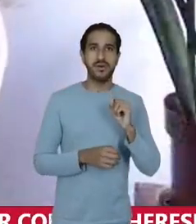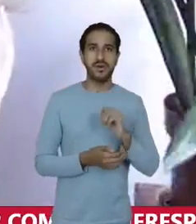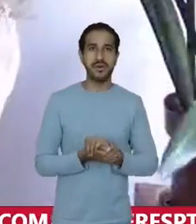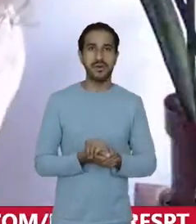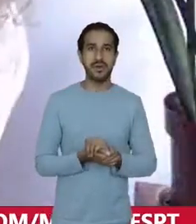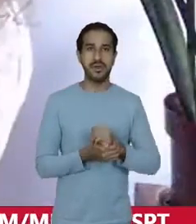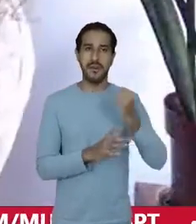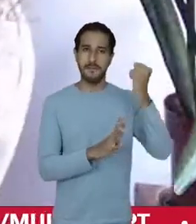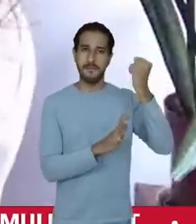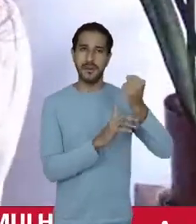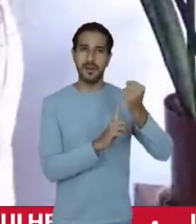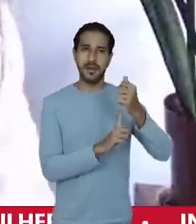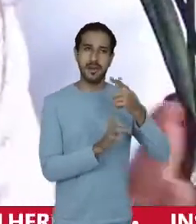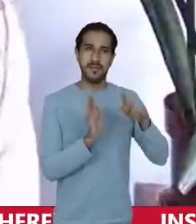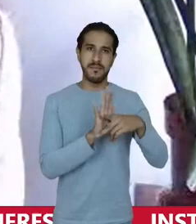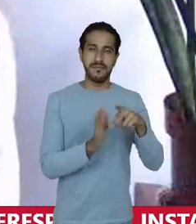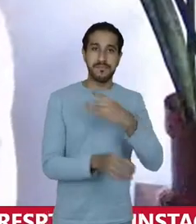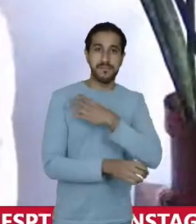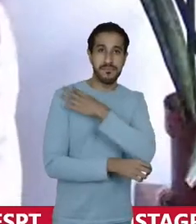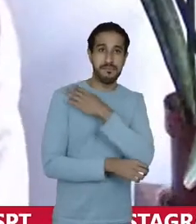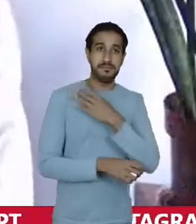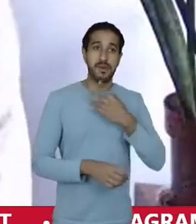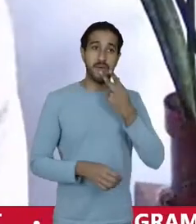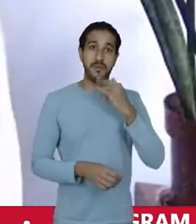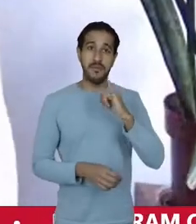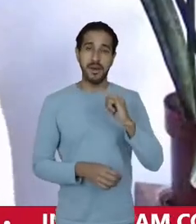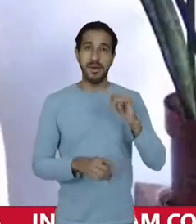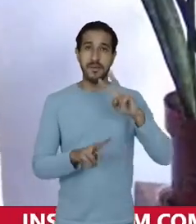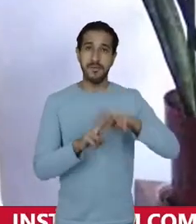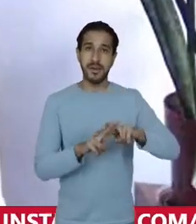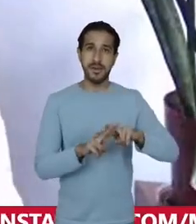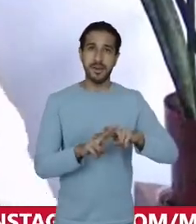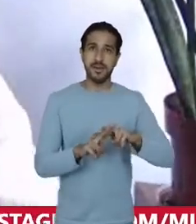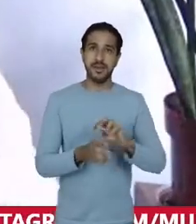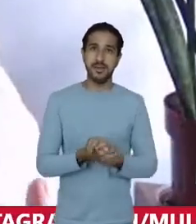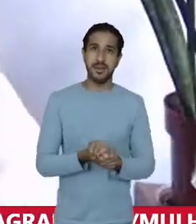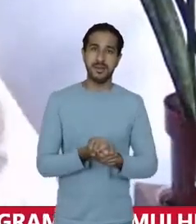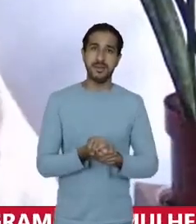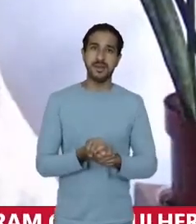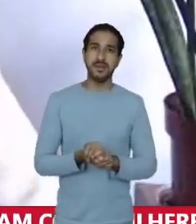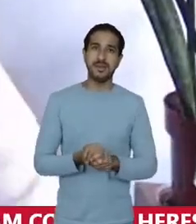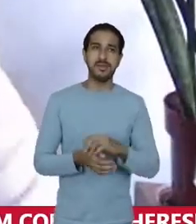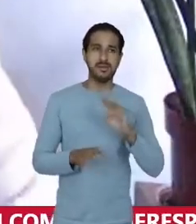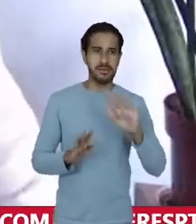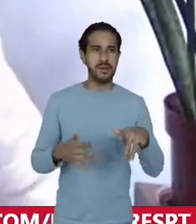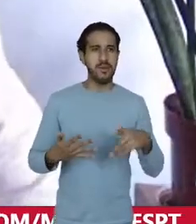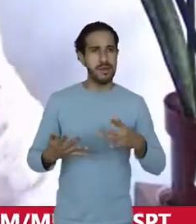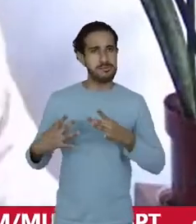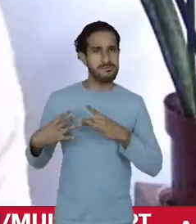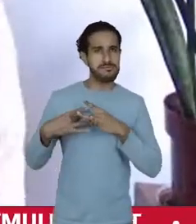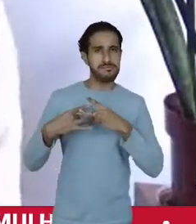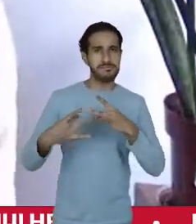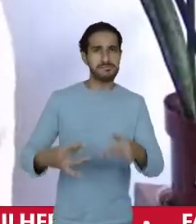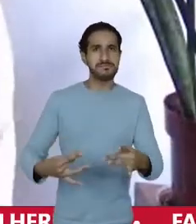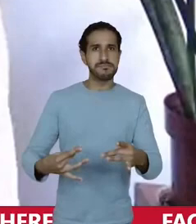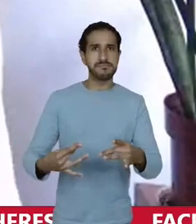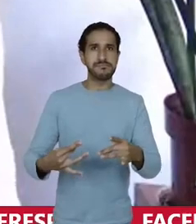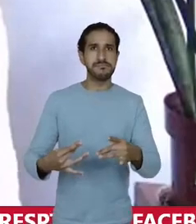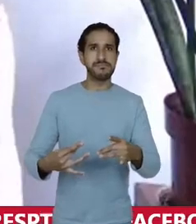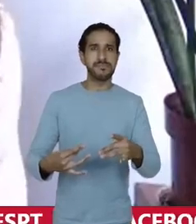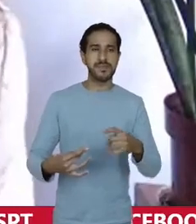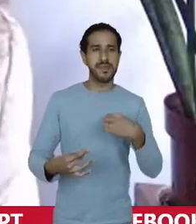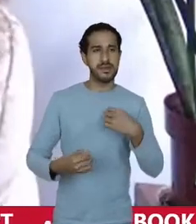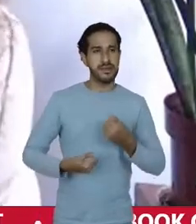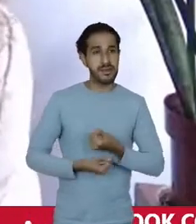tinha sido assassinado pela ditadura militar, meu pai preso, e foi a solidariedade, e